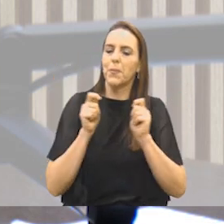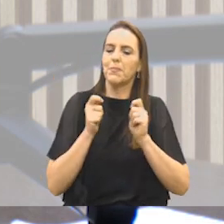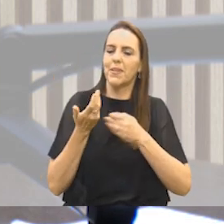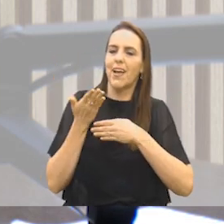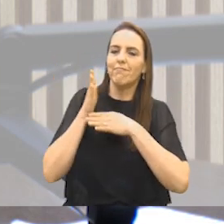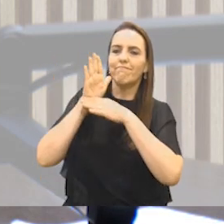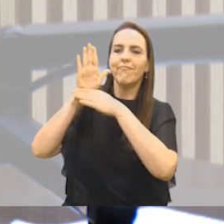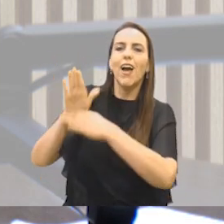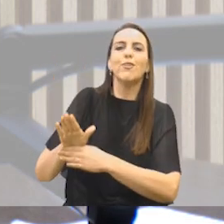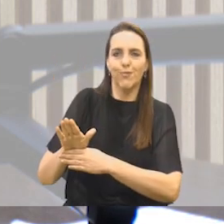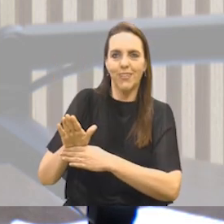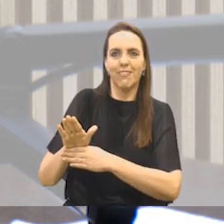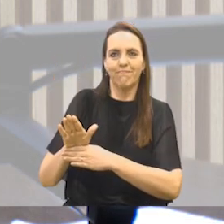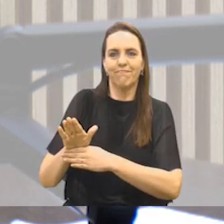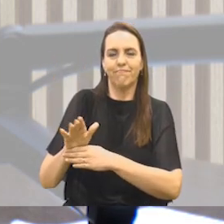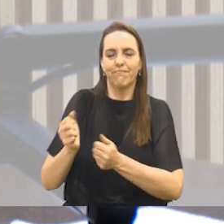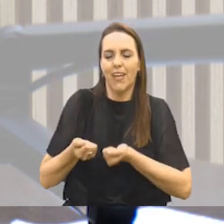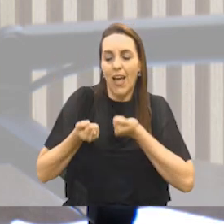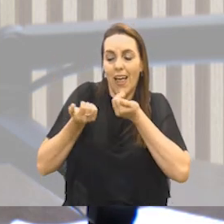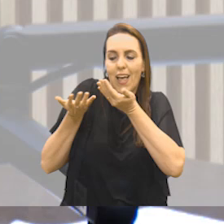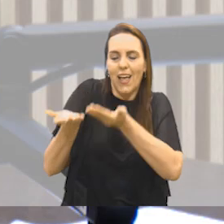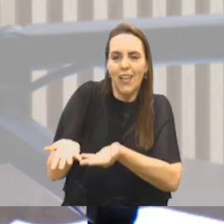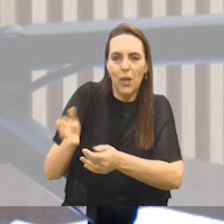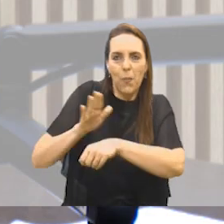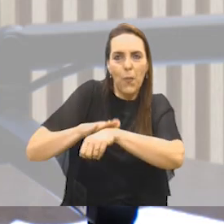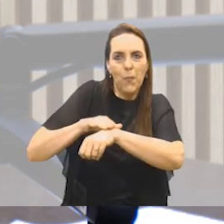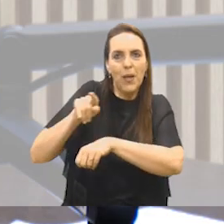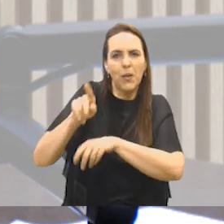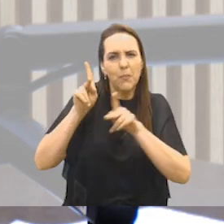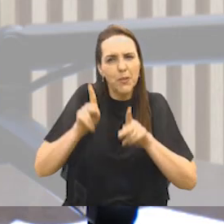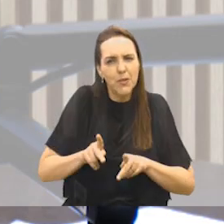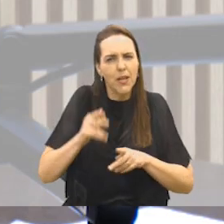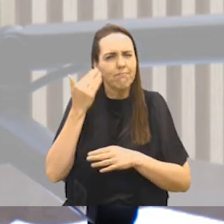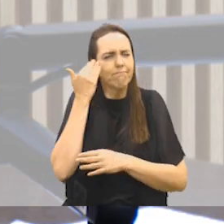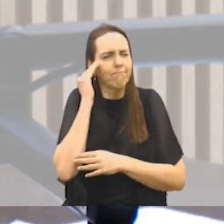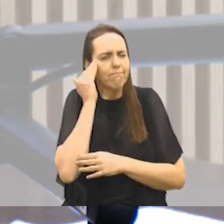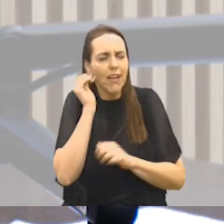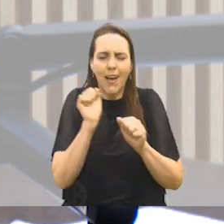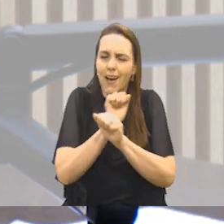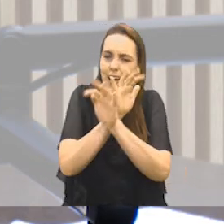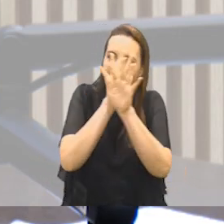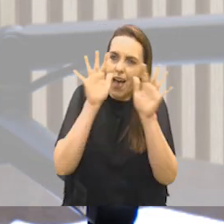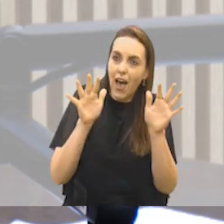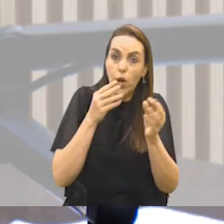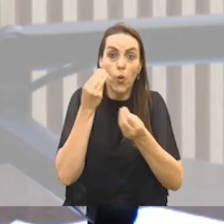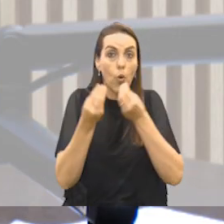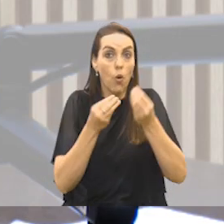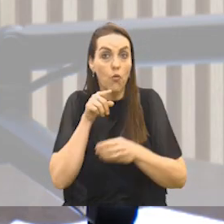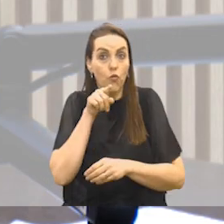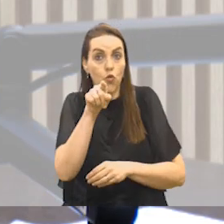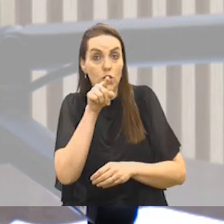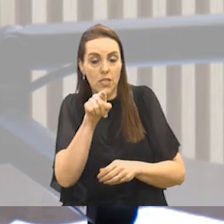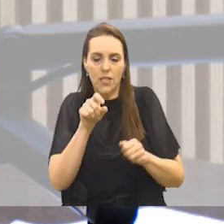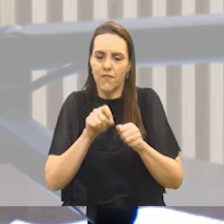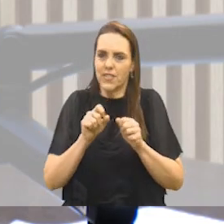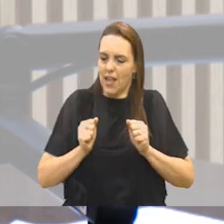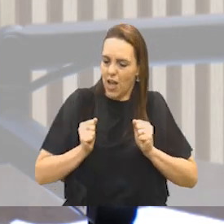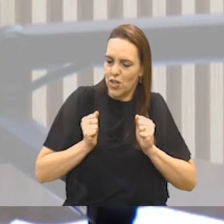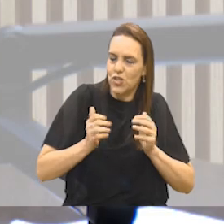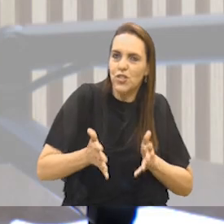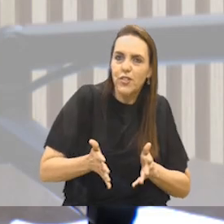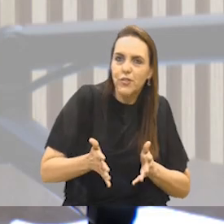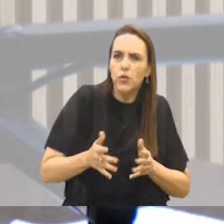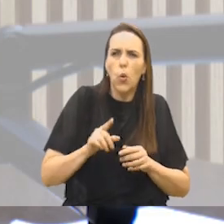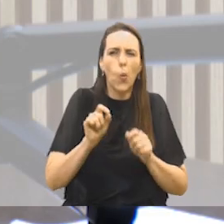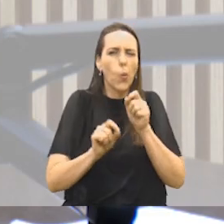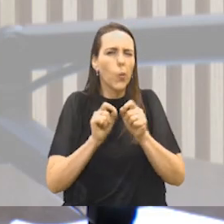holística, que pode, né, de todas as terapias, que podem te contribuir para esse teu momento. Te ajudar a ter mais clareza sobre como você